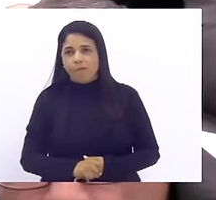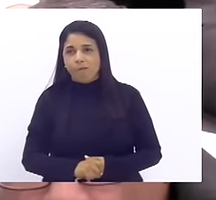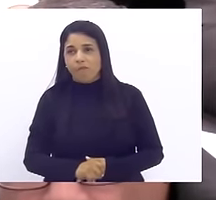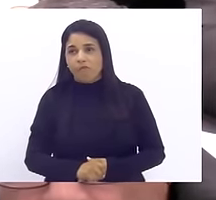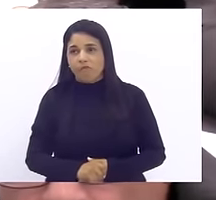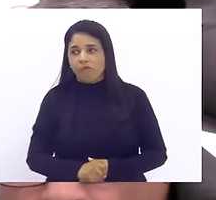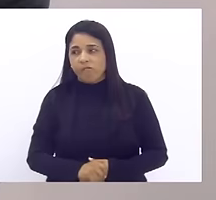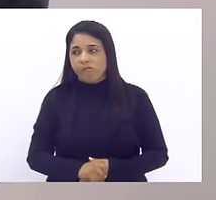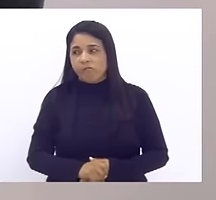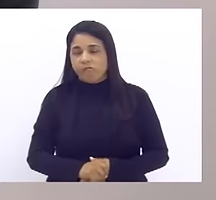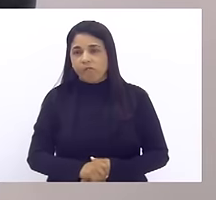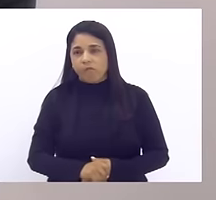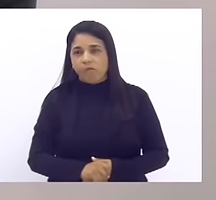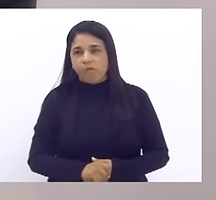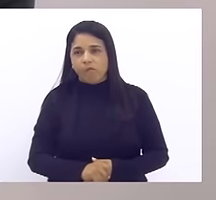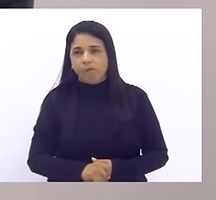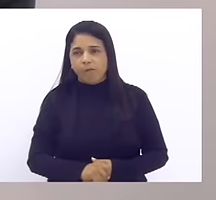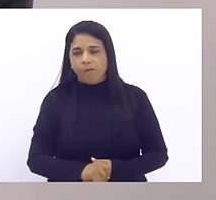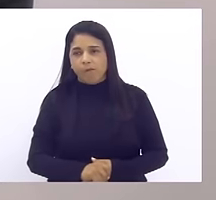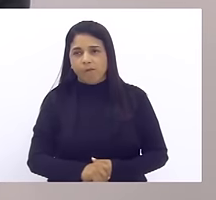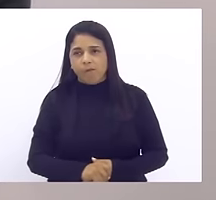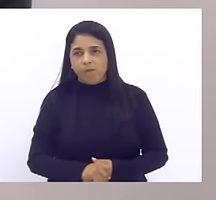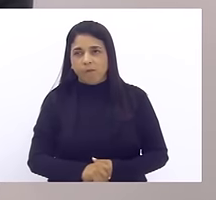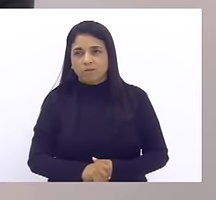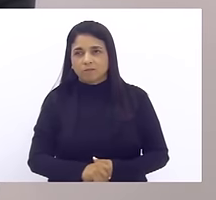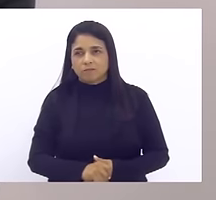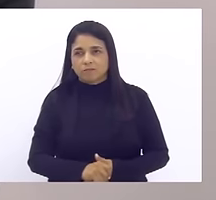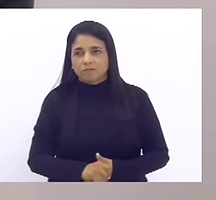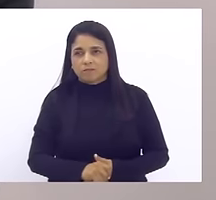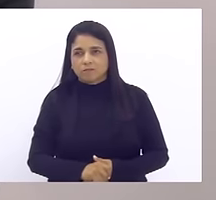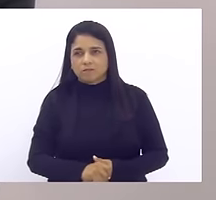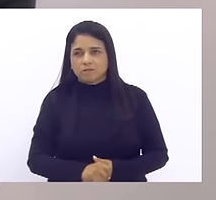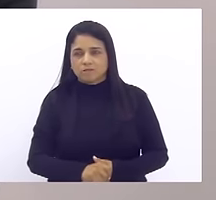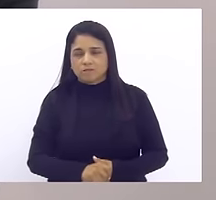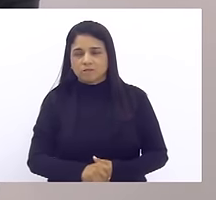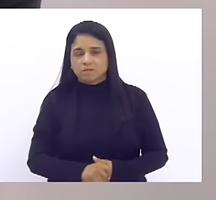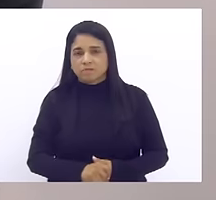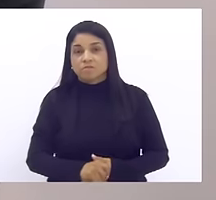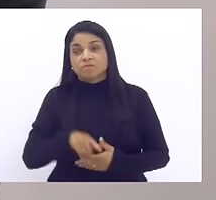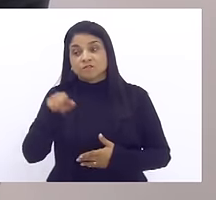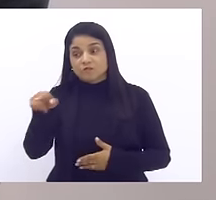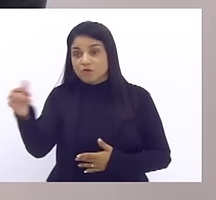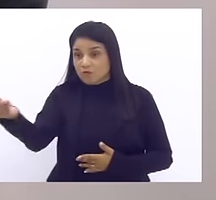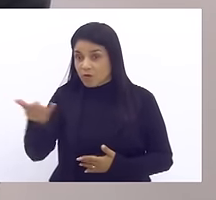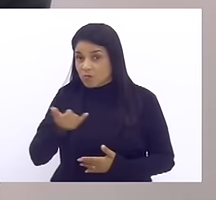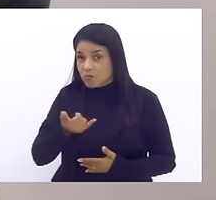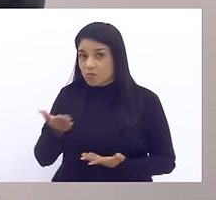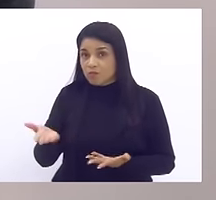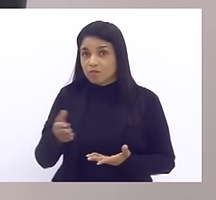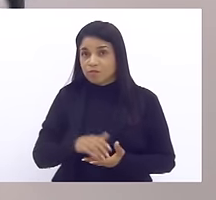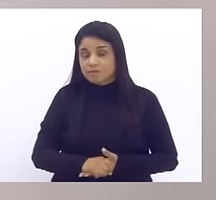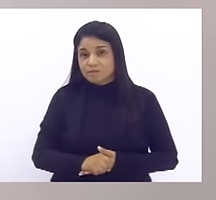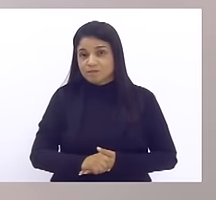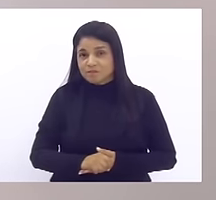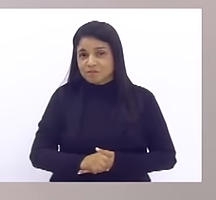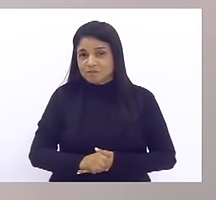se ela acabou de falar o que está dizendo isso meu senhor que está dizendo Beleza